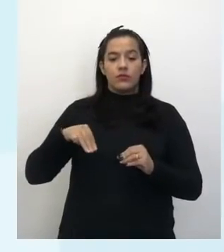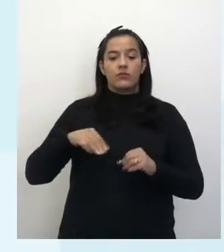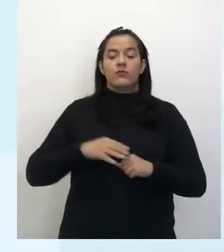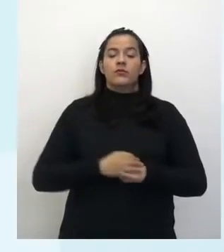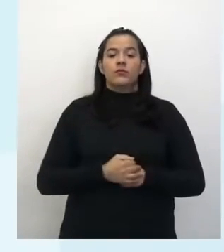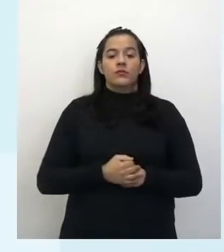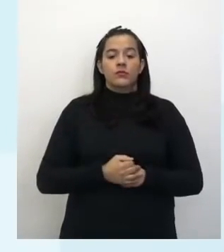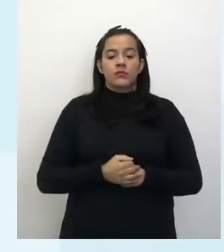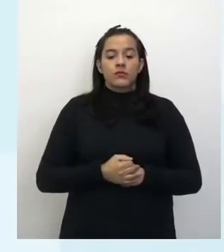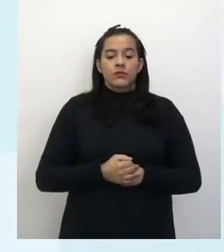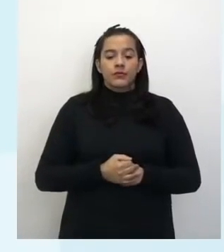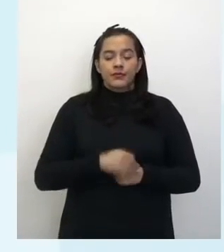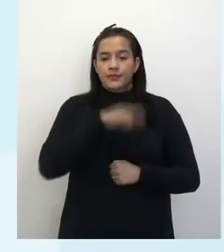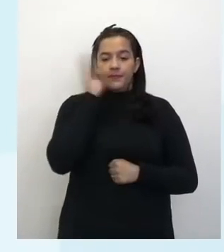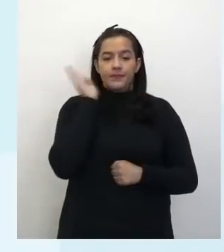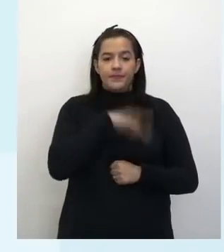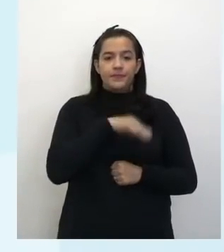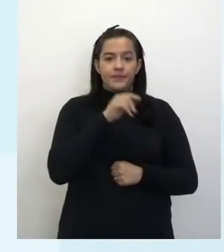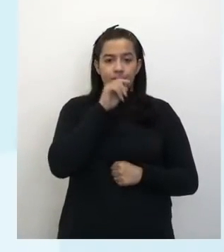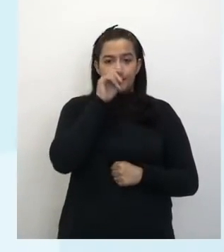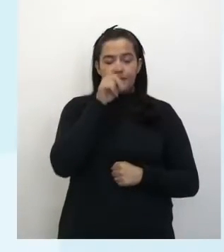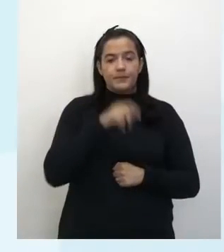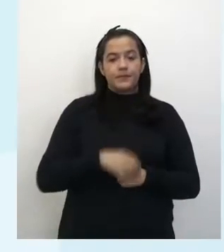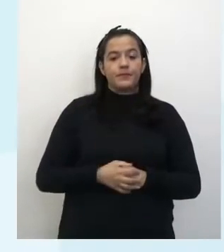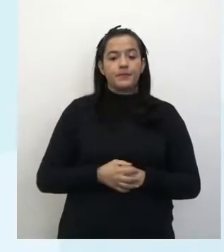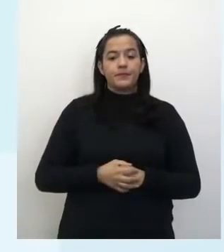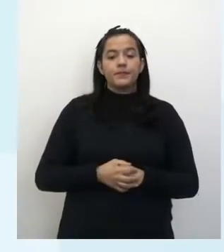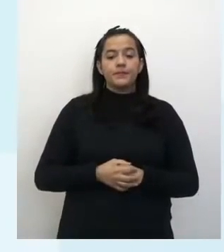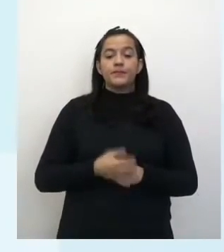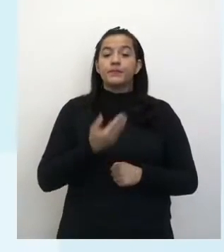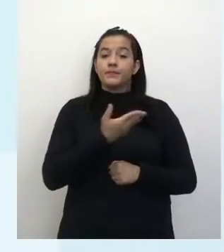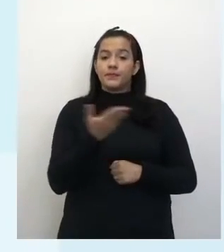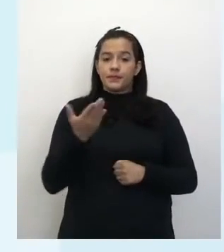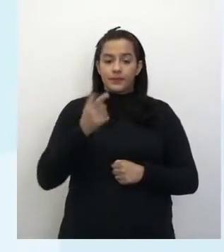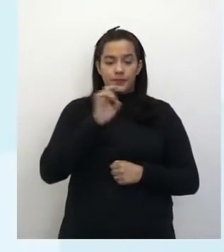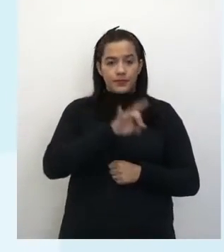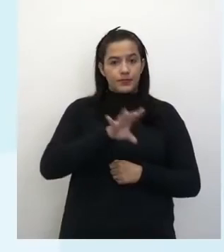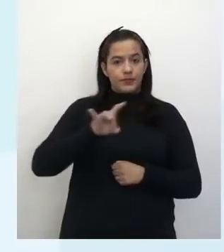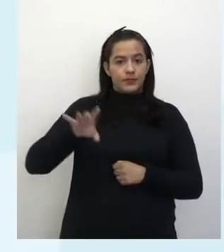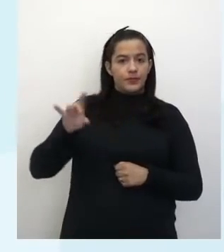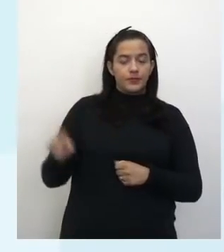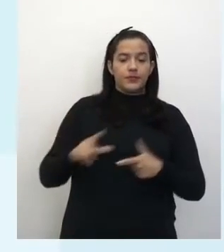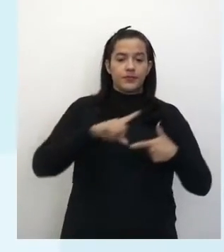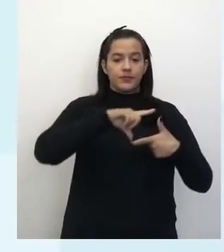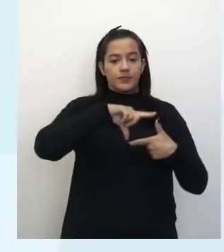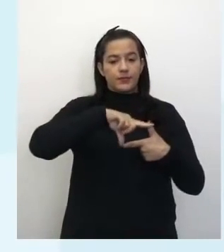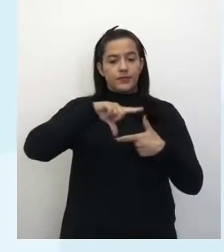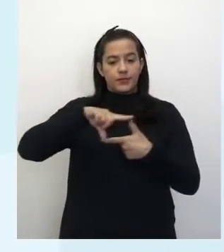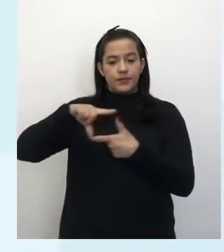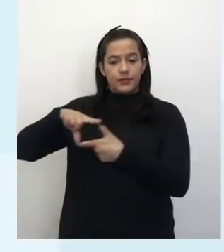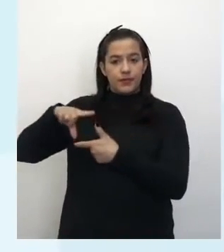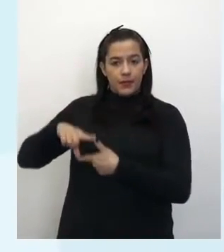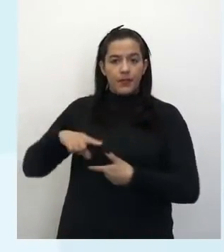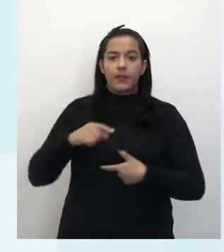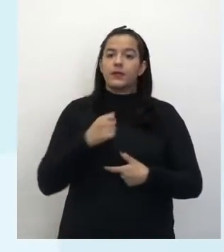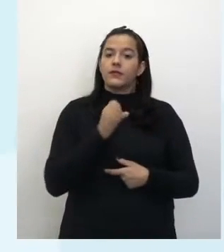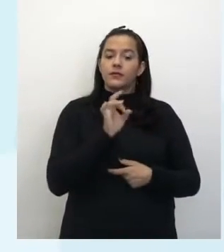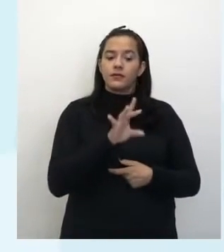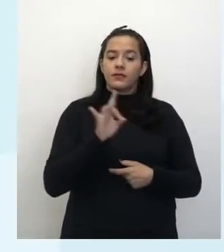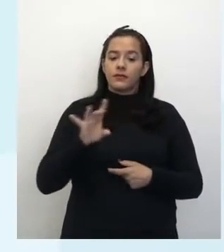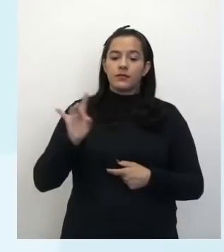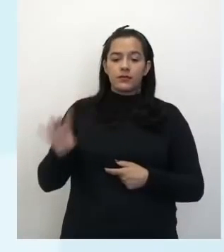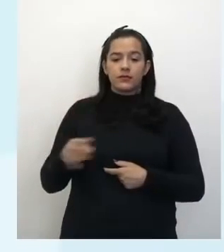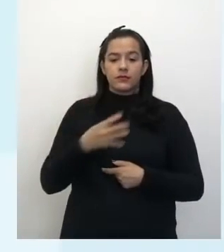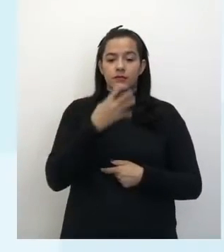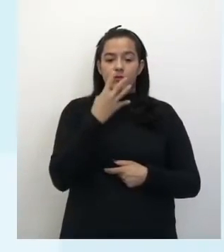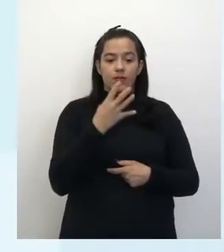centímetros é centímetro quadrado, né? Então cada quadradinho azul desse daí tem 4 centímetros quadrados.